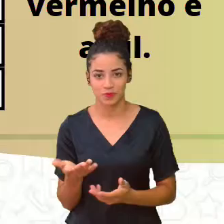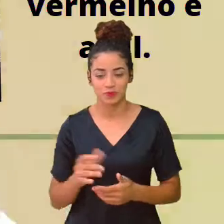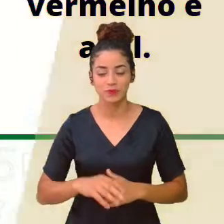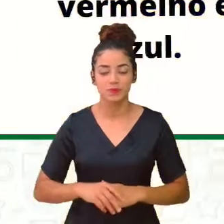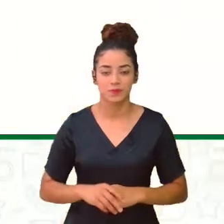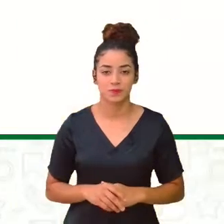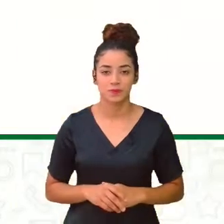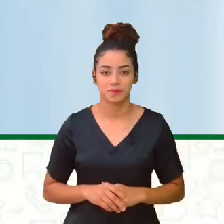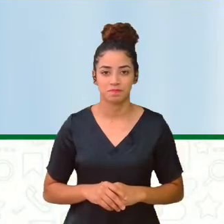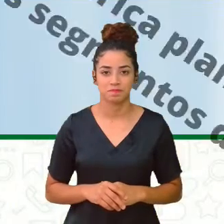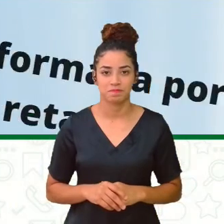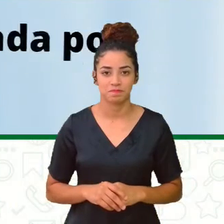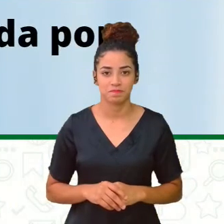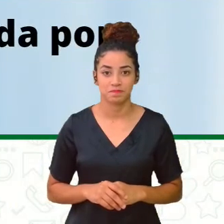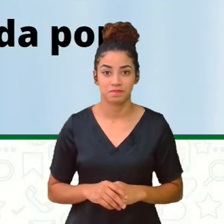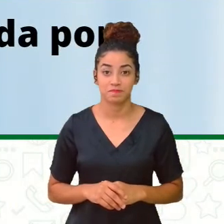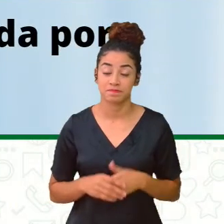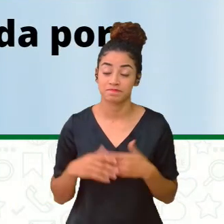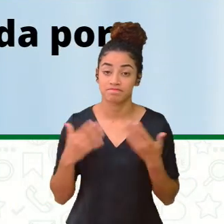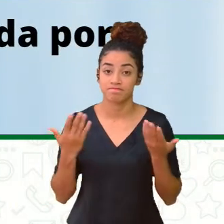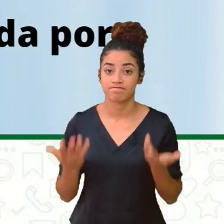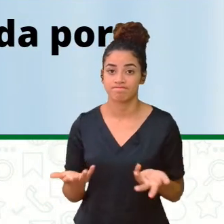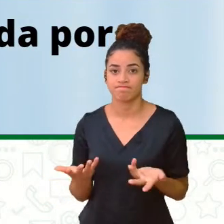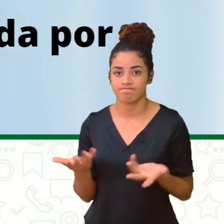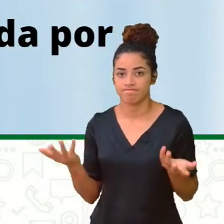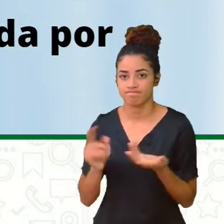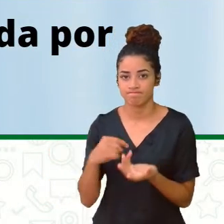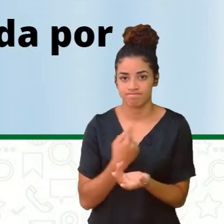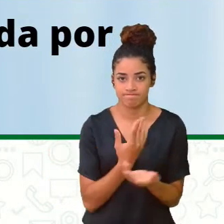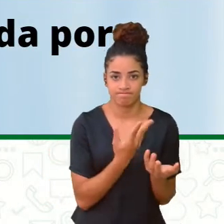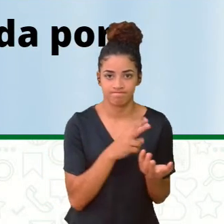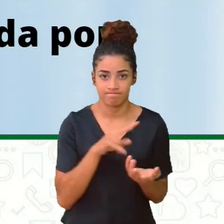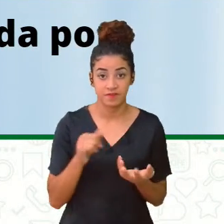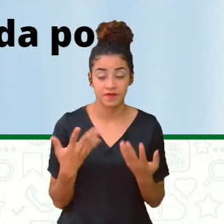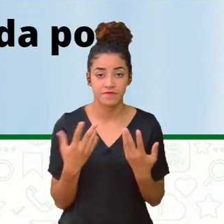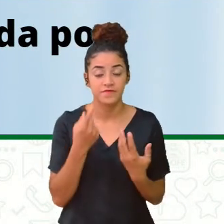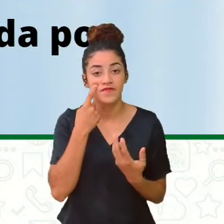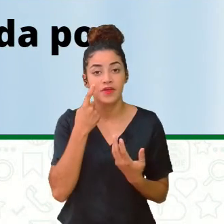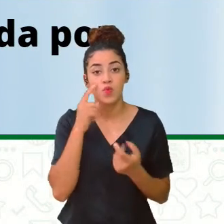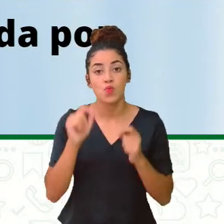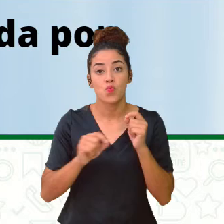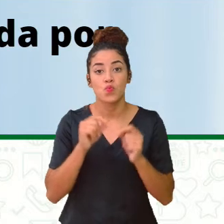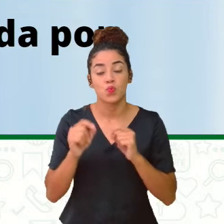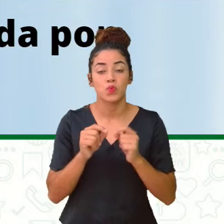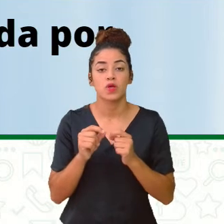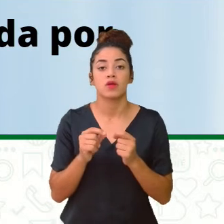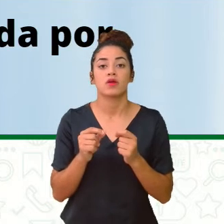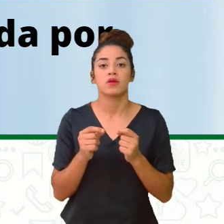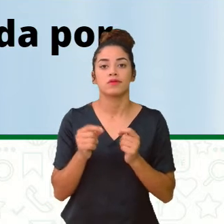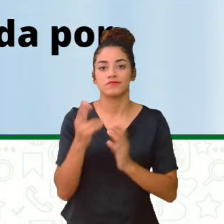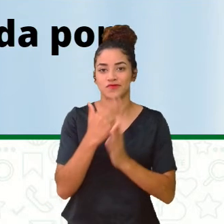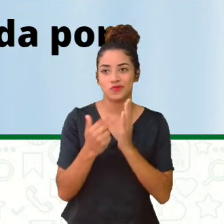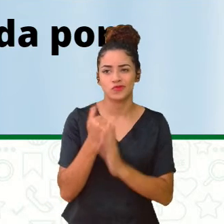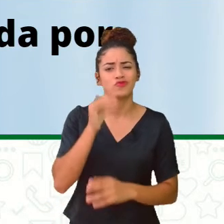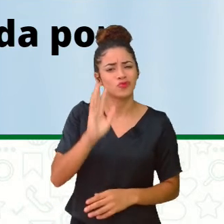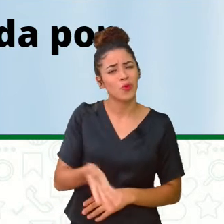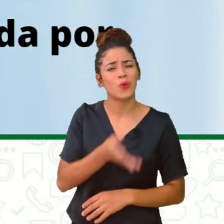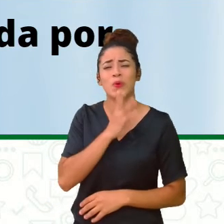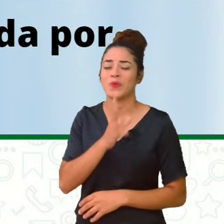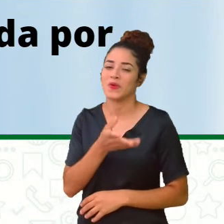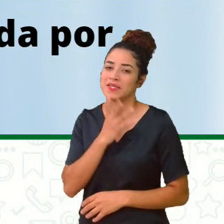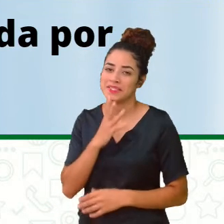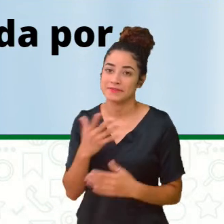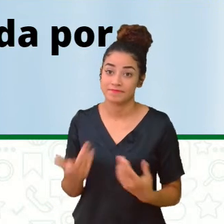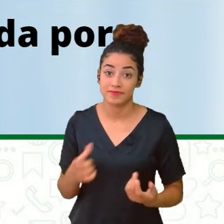ok? Então, vamos ver agora as figuras, que já são conhecidas de vocês. Olha só, eu